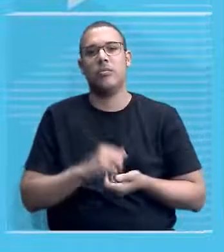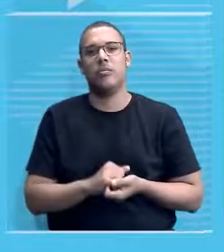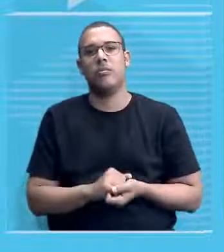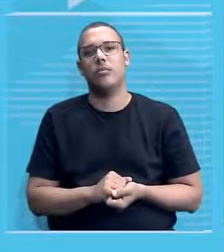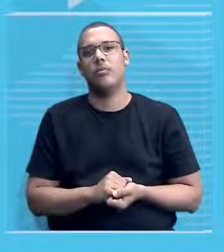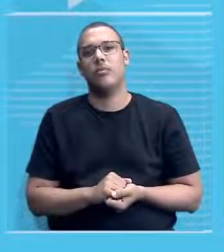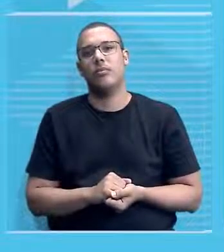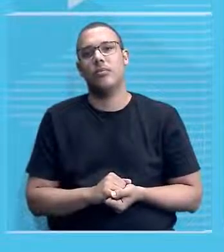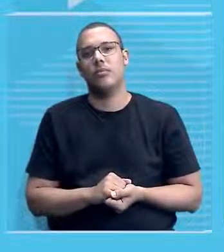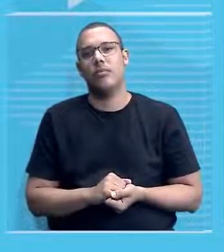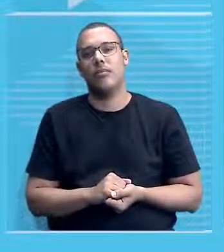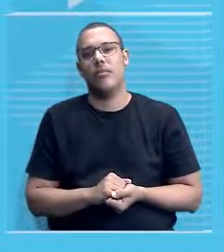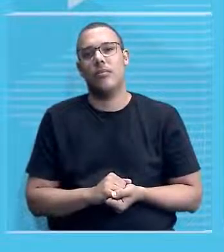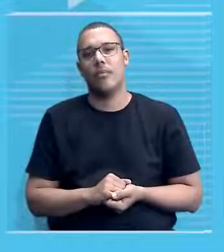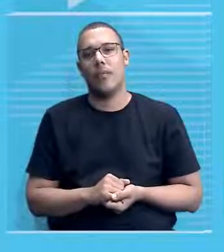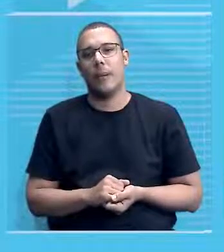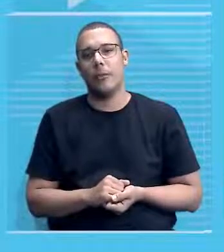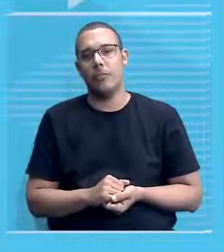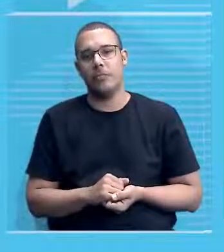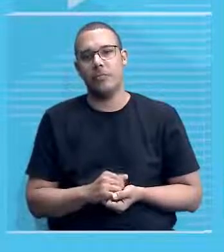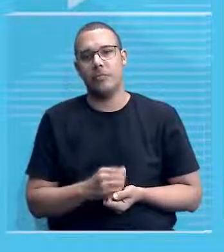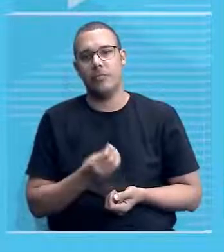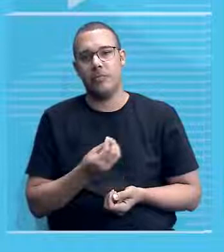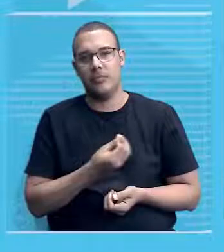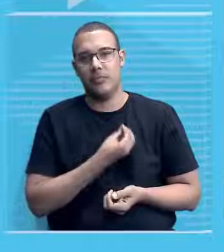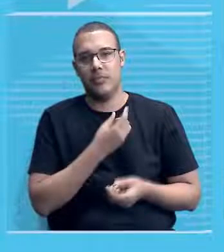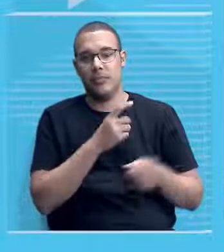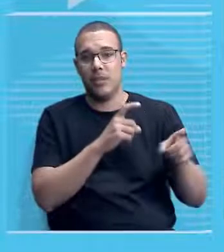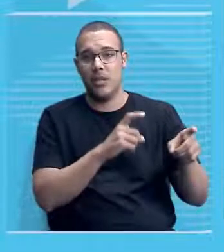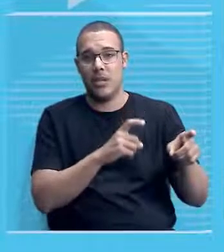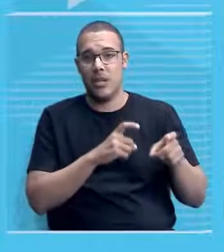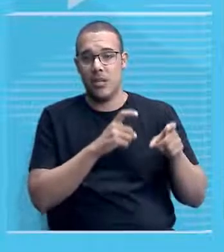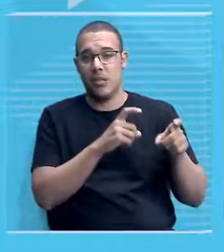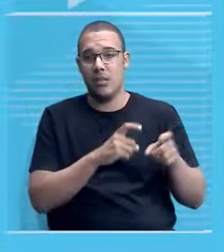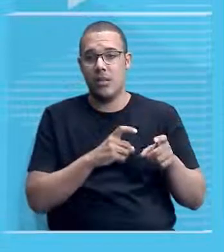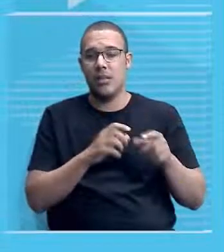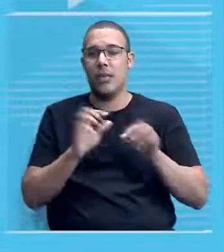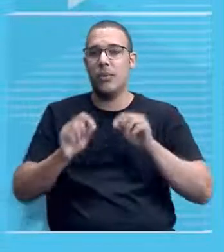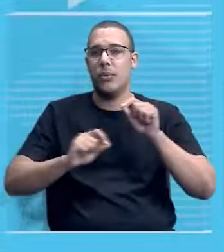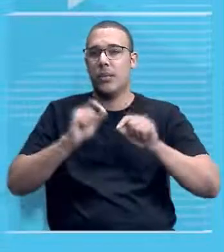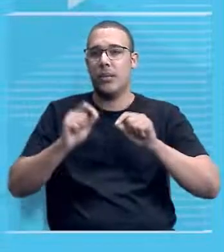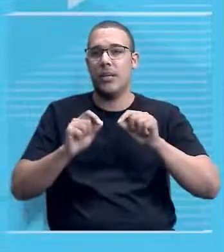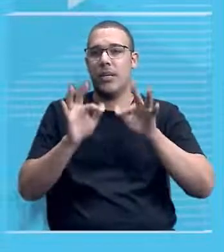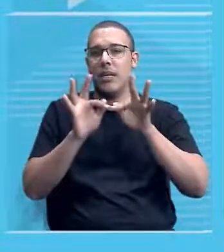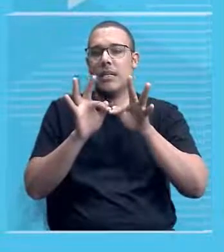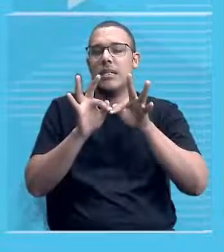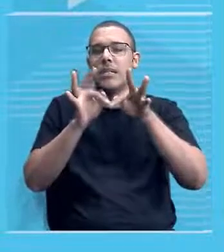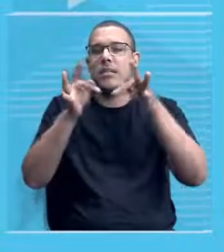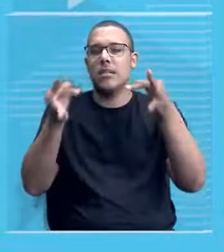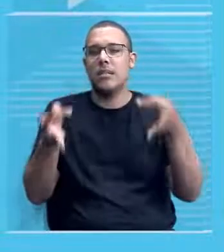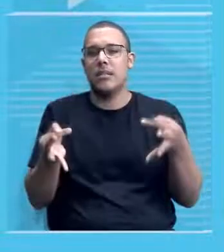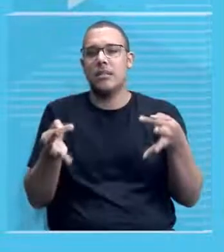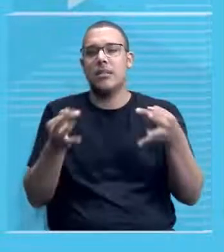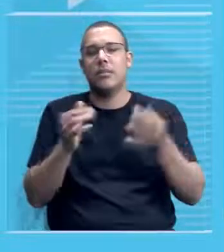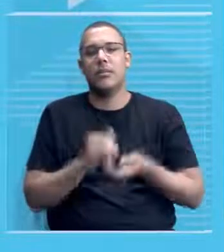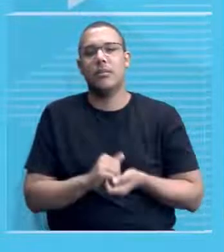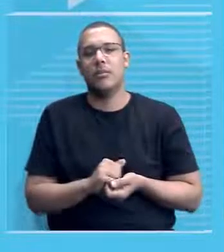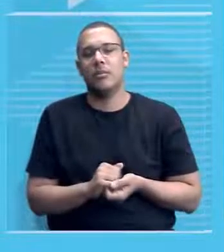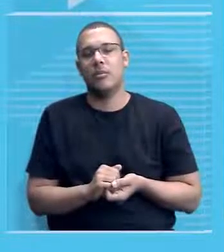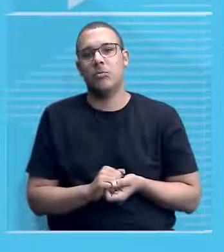a vida no campo Locus a menos a simplicidade as coisas mais né